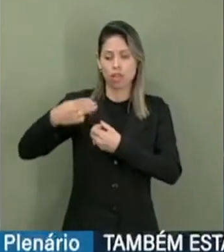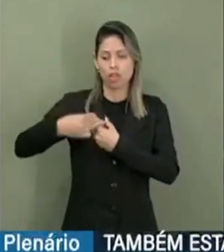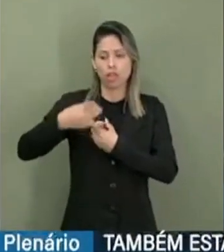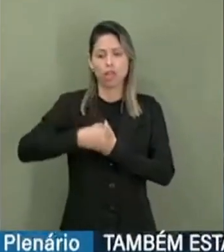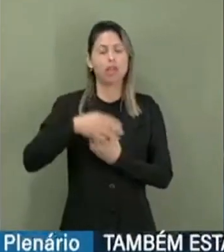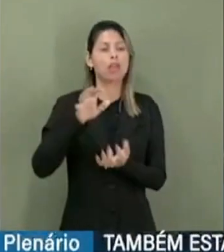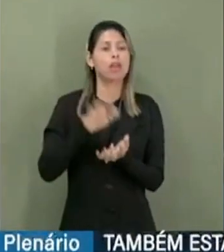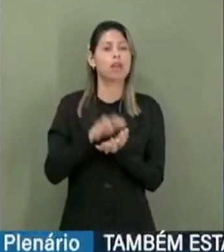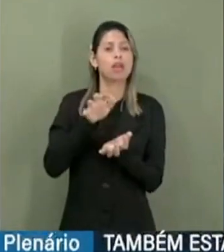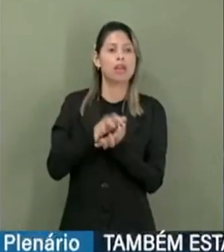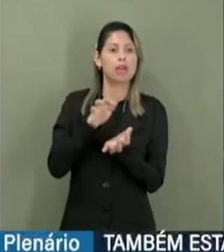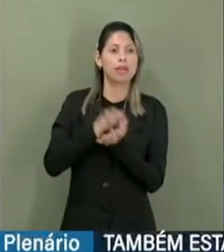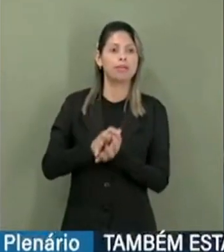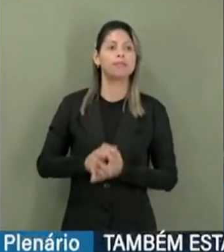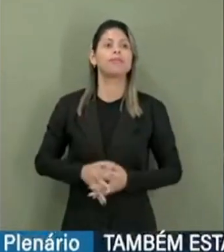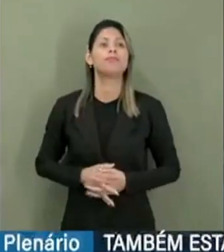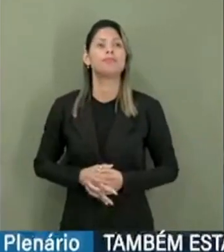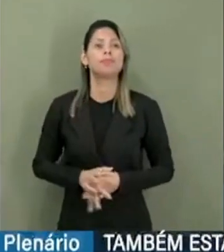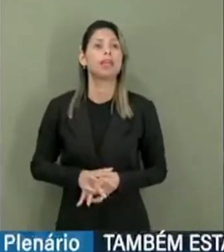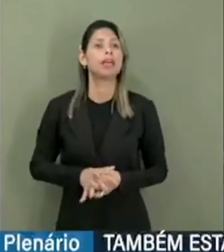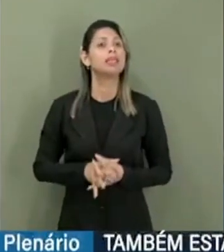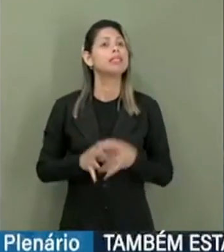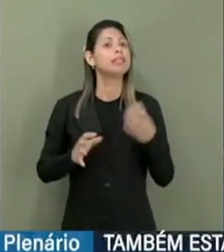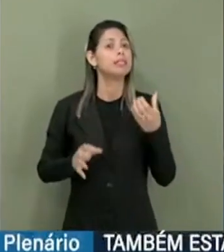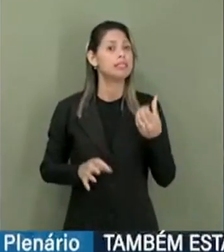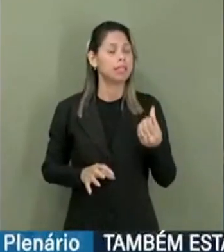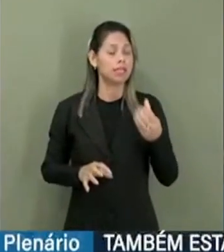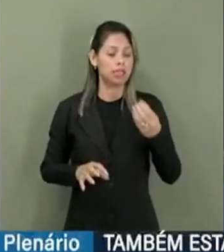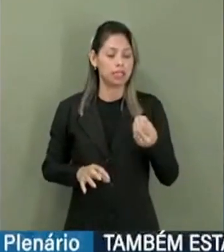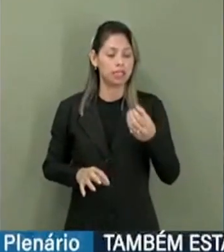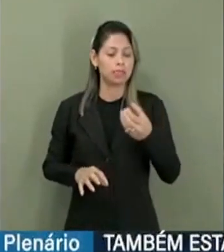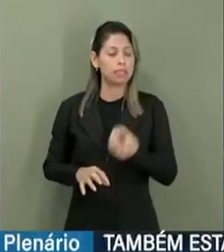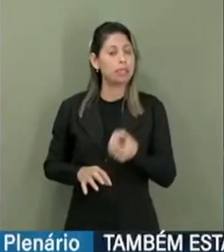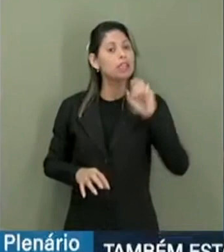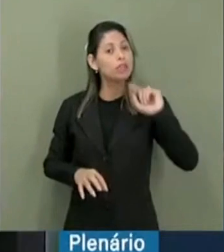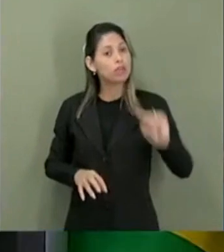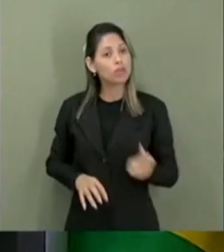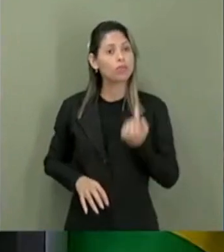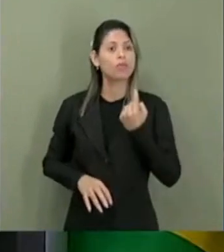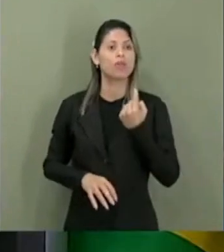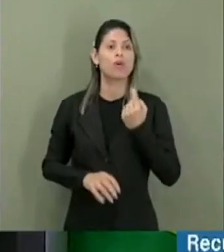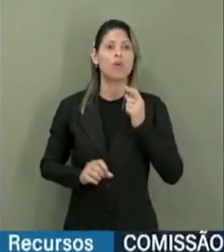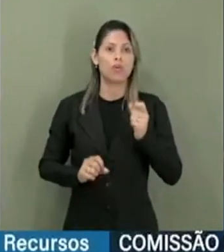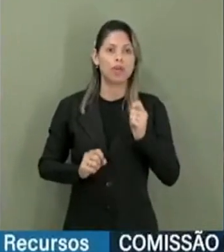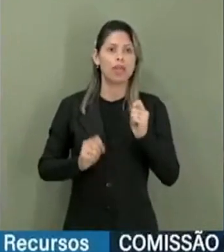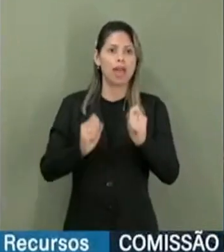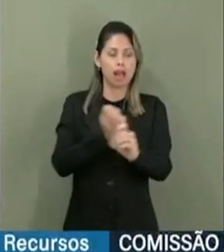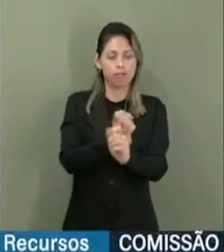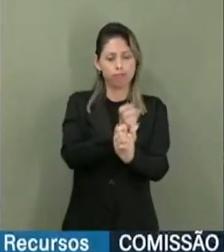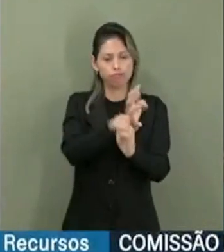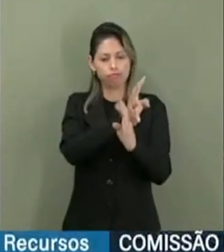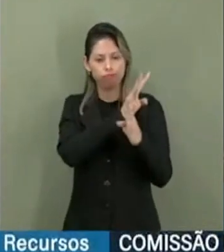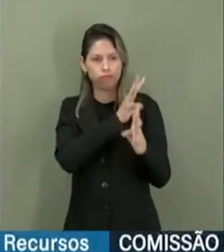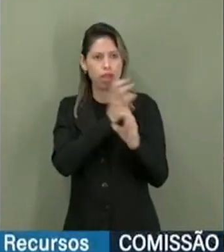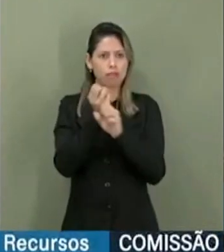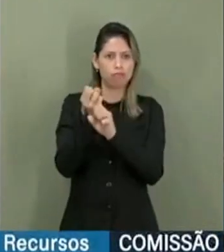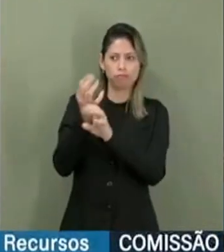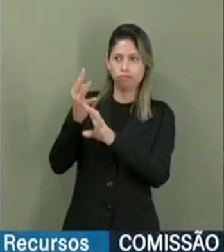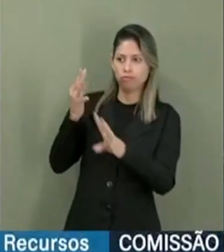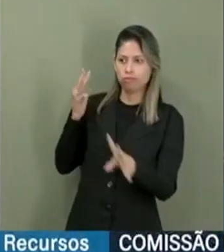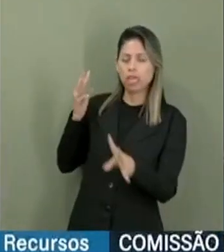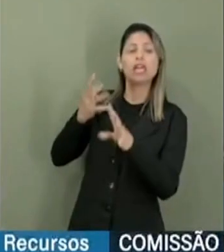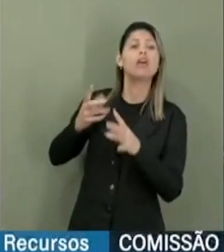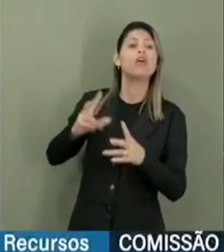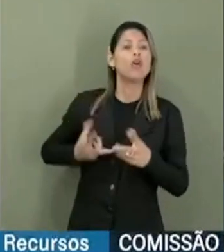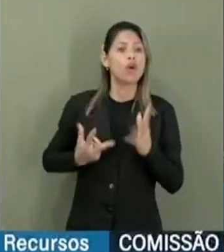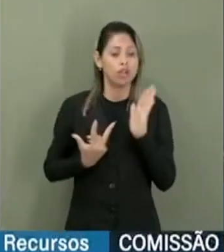600 milhões de reais serão destinados a zerar filas de cirurgias foram destinados exames